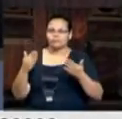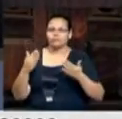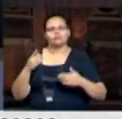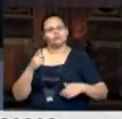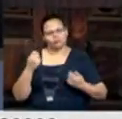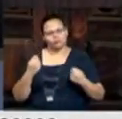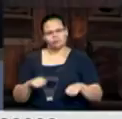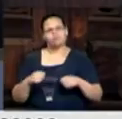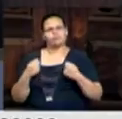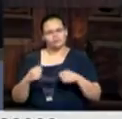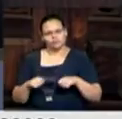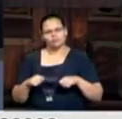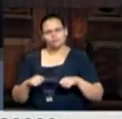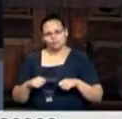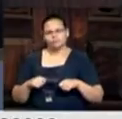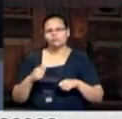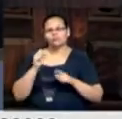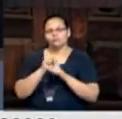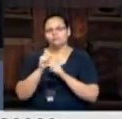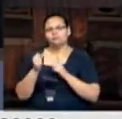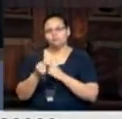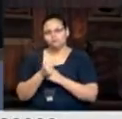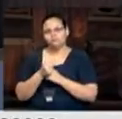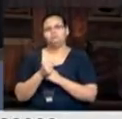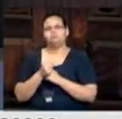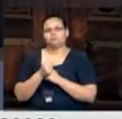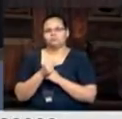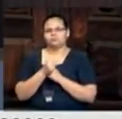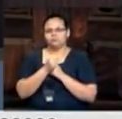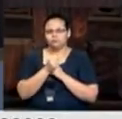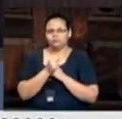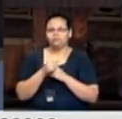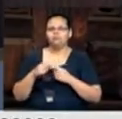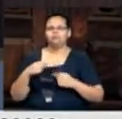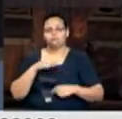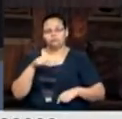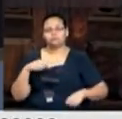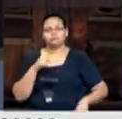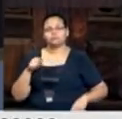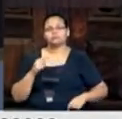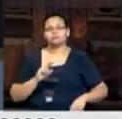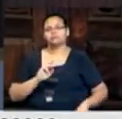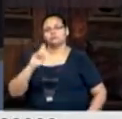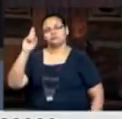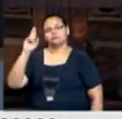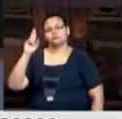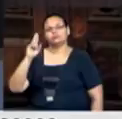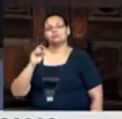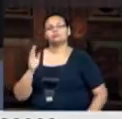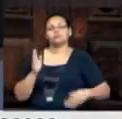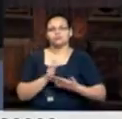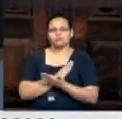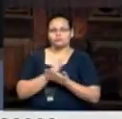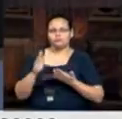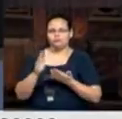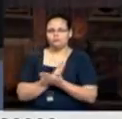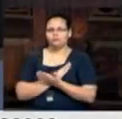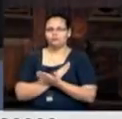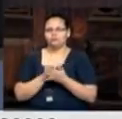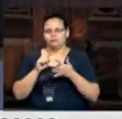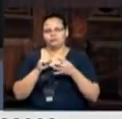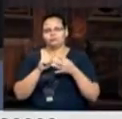tem condições de levar adiante essa cidade de maneira mais ampla e aberta. O que nós apresentamos? Alguns pontos muito